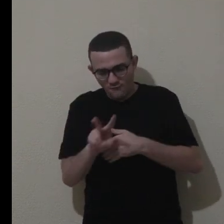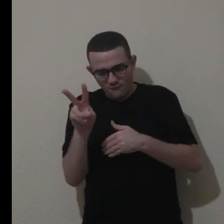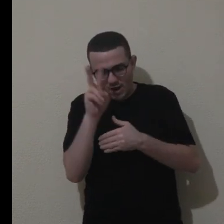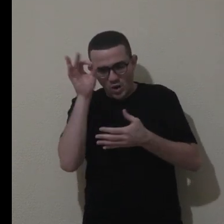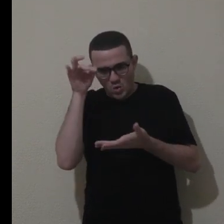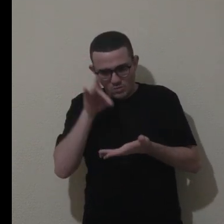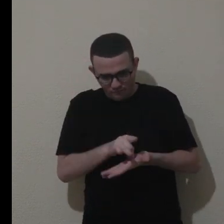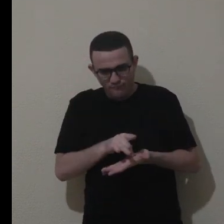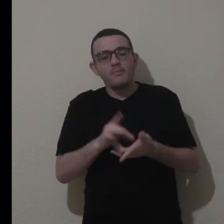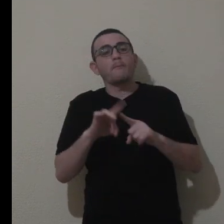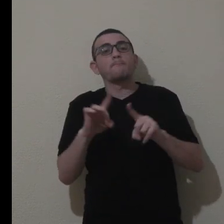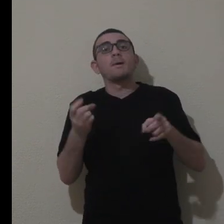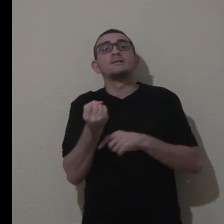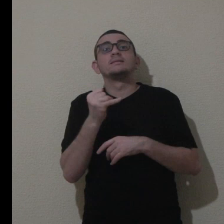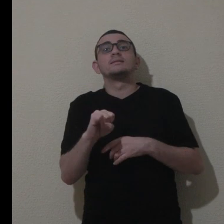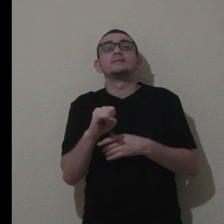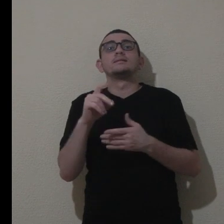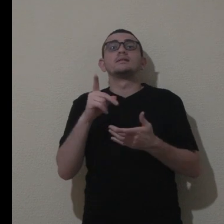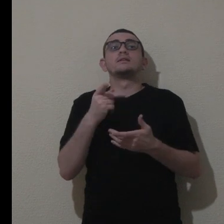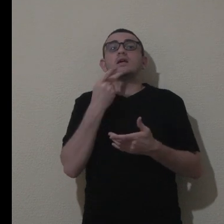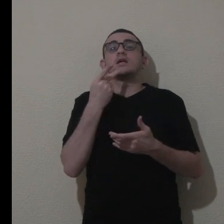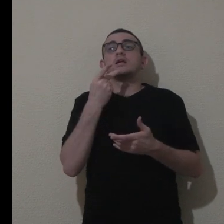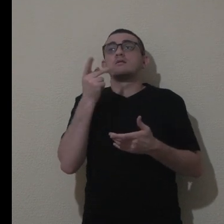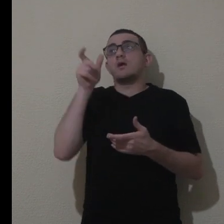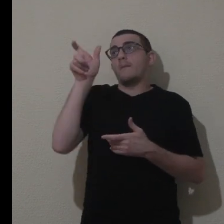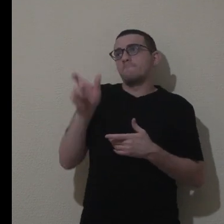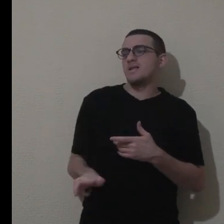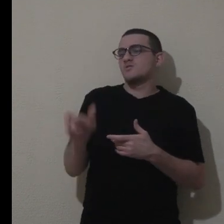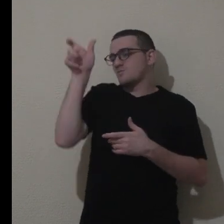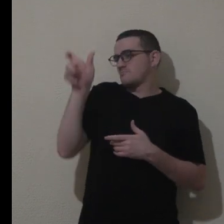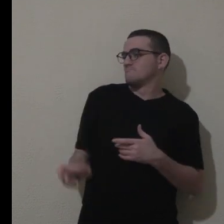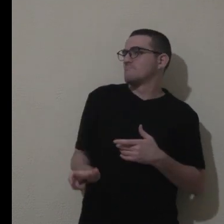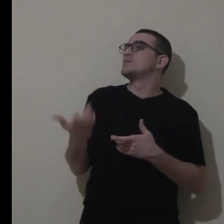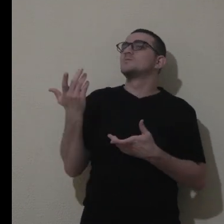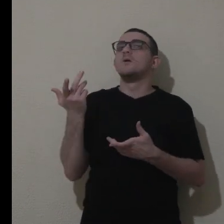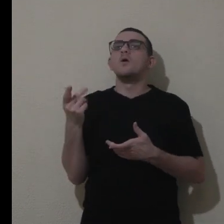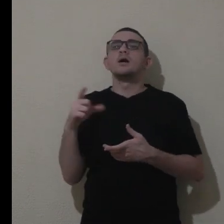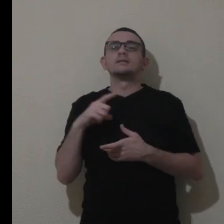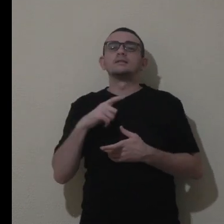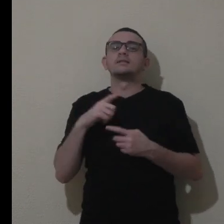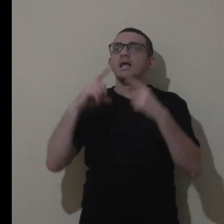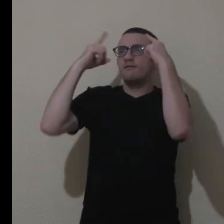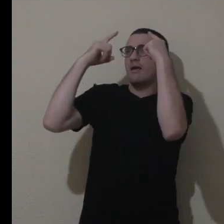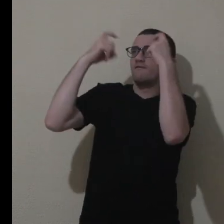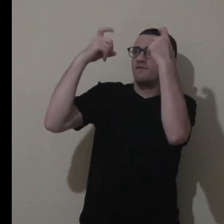valor em si, mas se você, ou a pessoa, né, digamos, a pessoa que